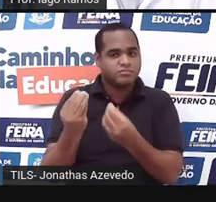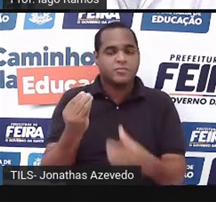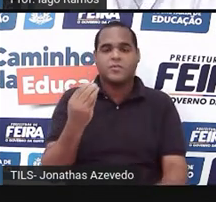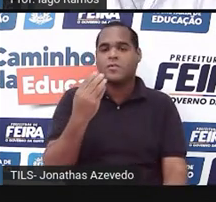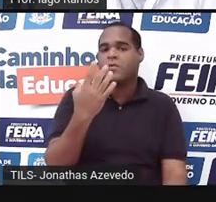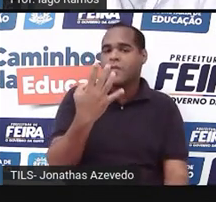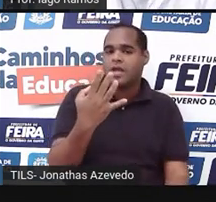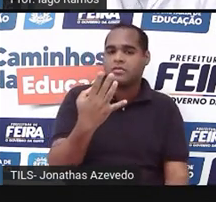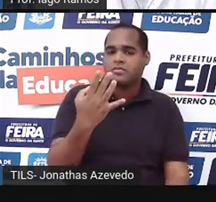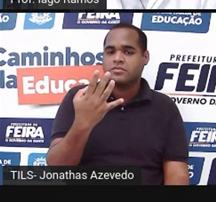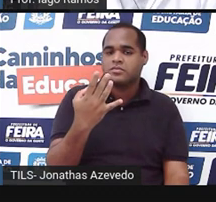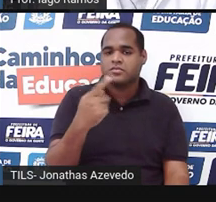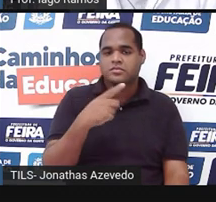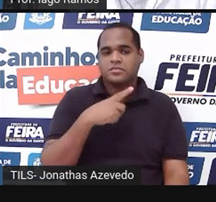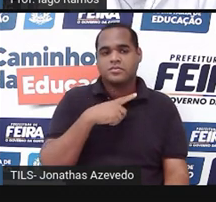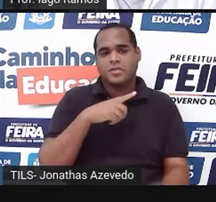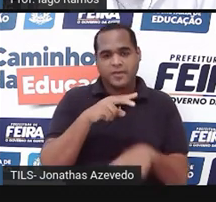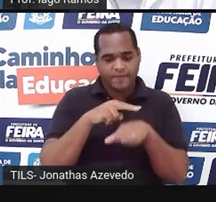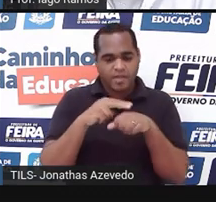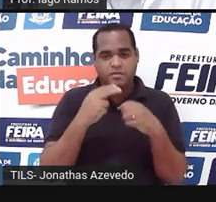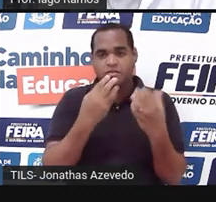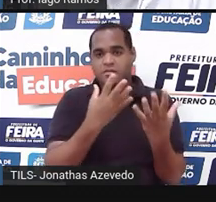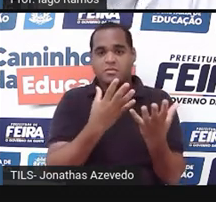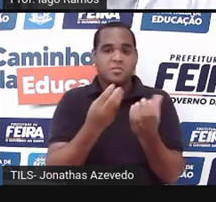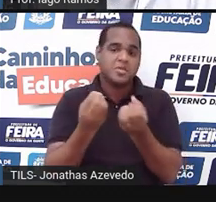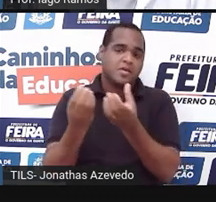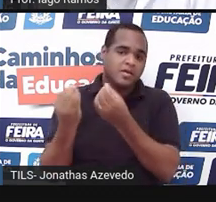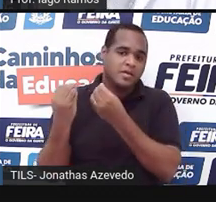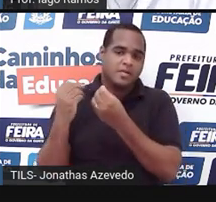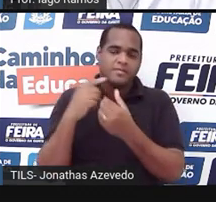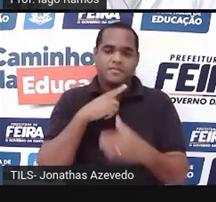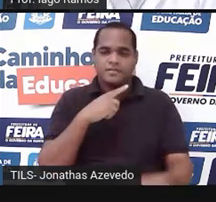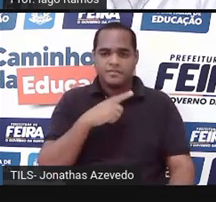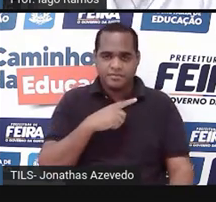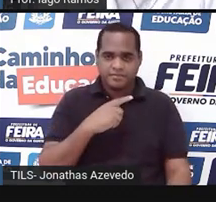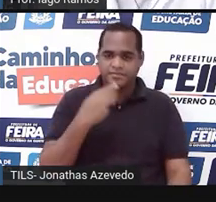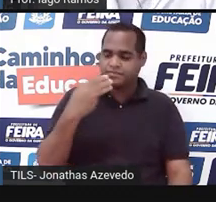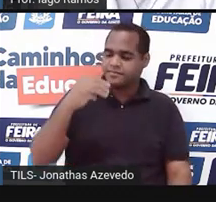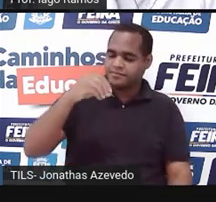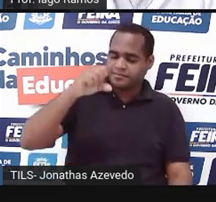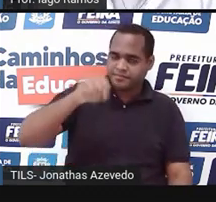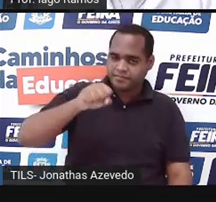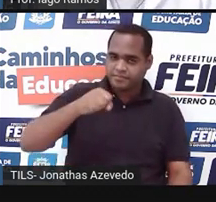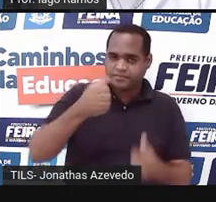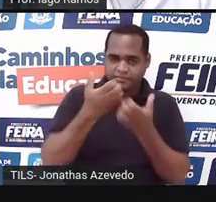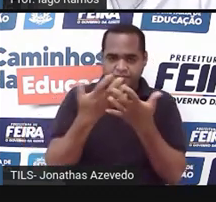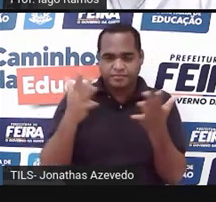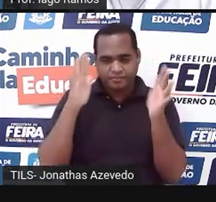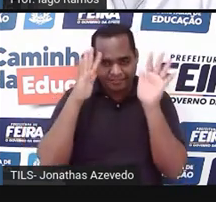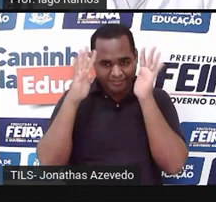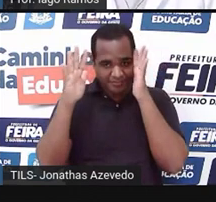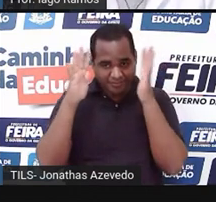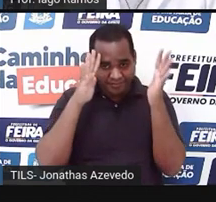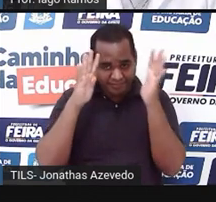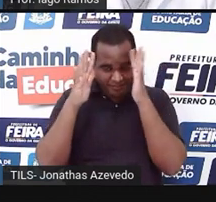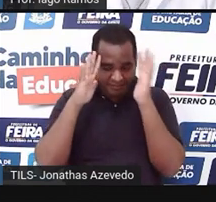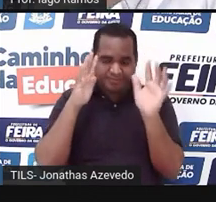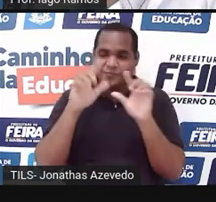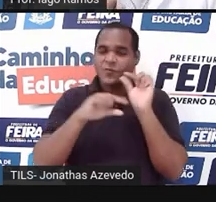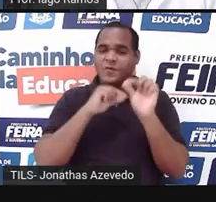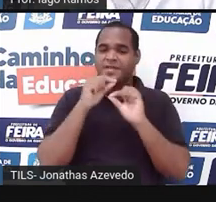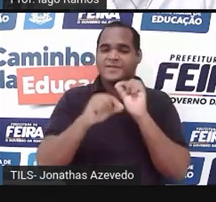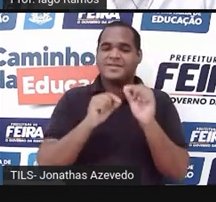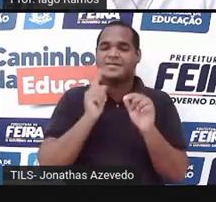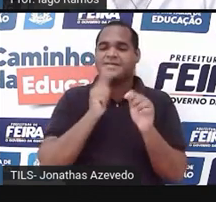ou Número Quatro em vez de bastante coisa eu vou te dar 30 segundos para você pensar o